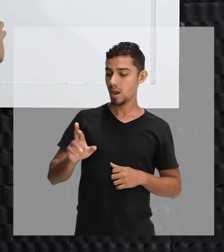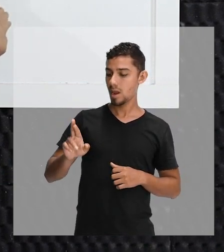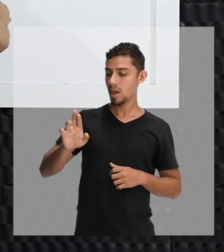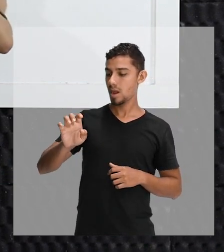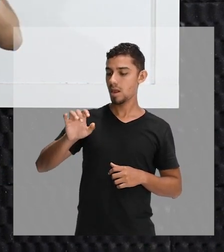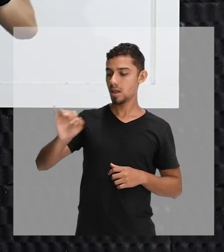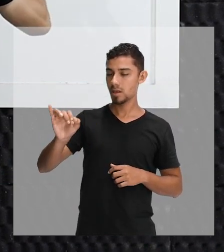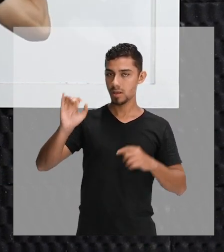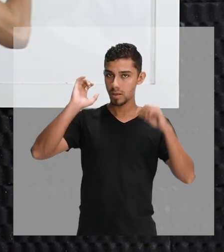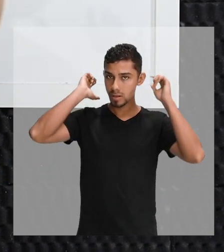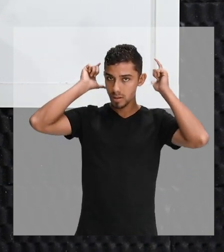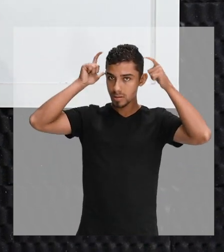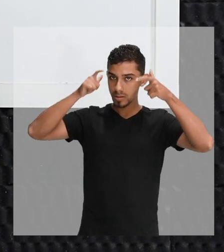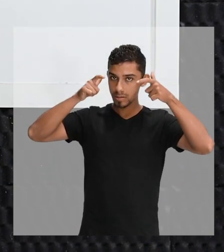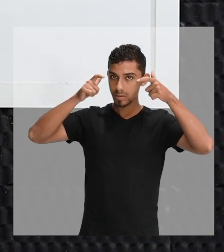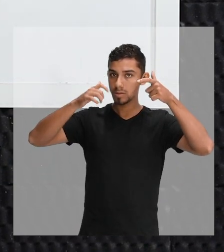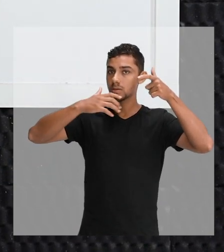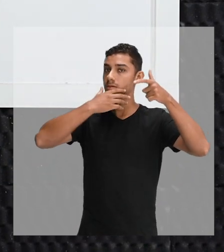liberal,